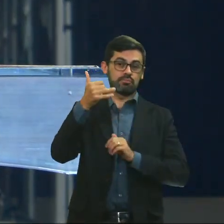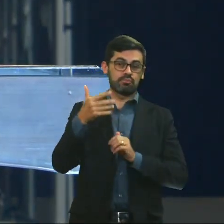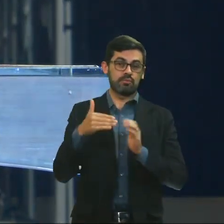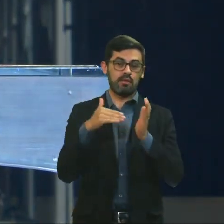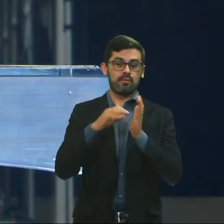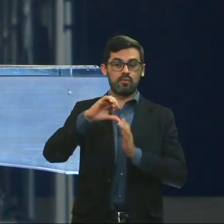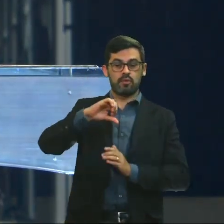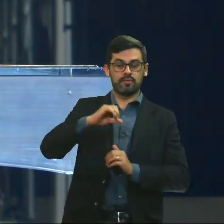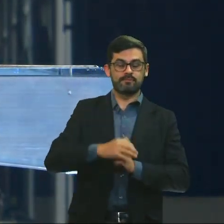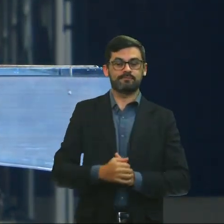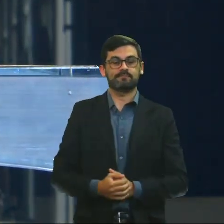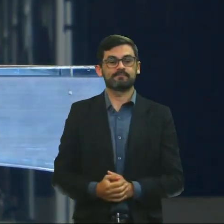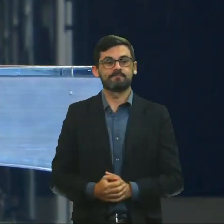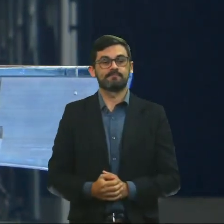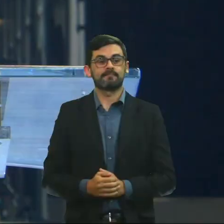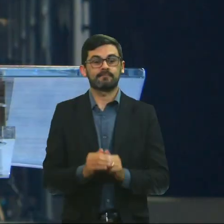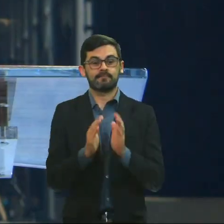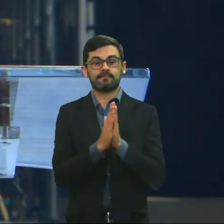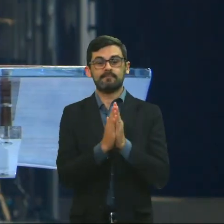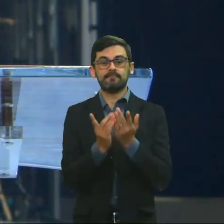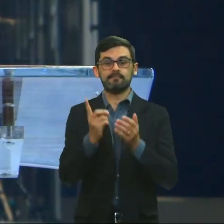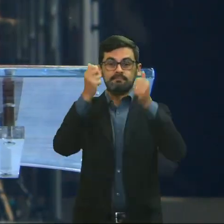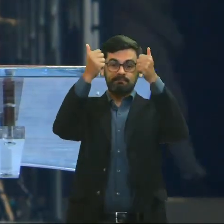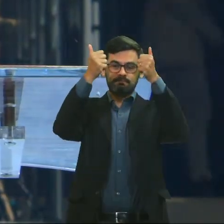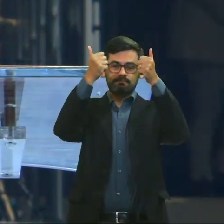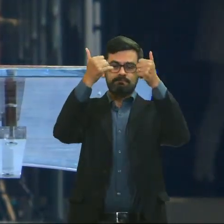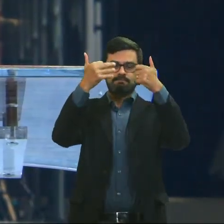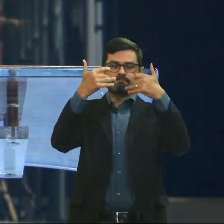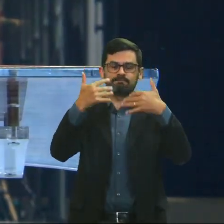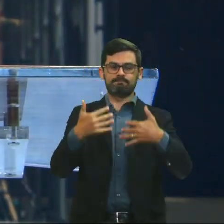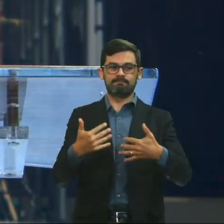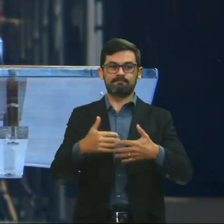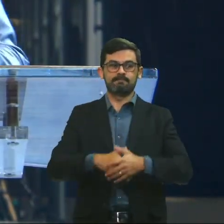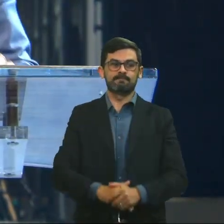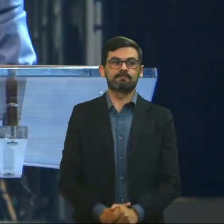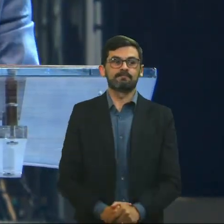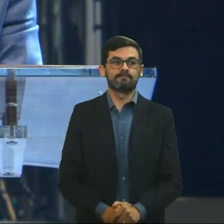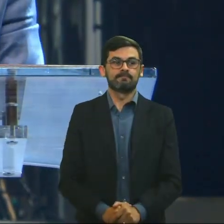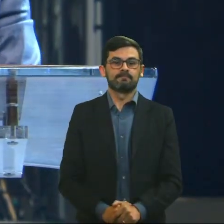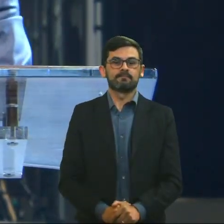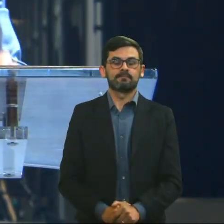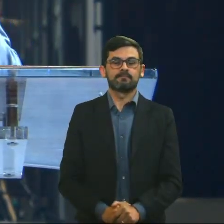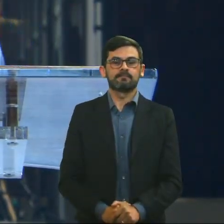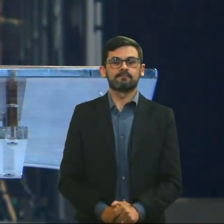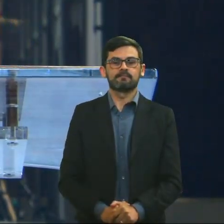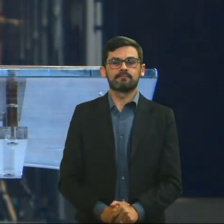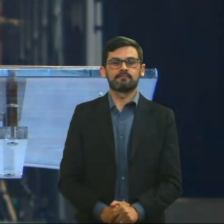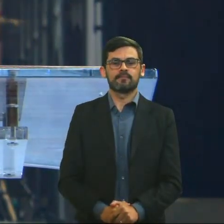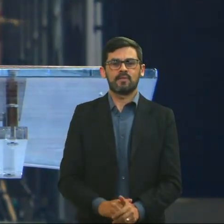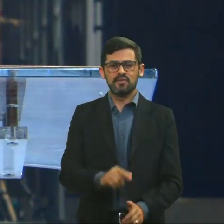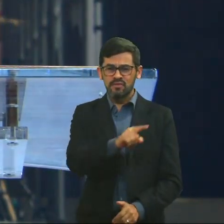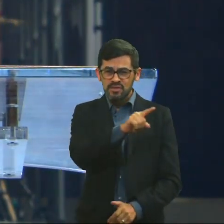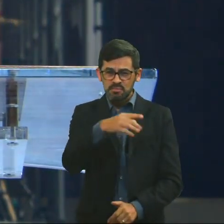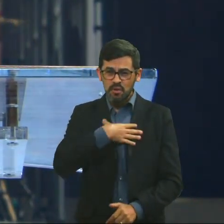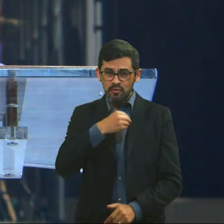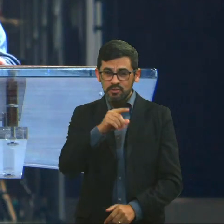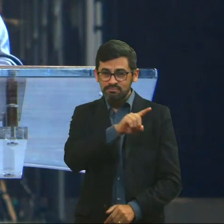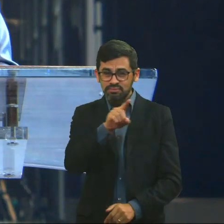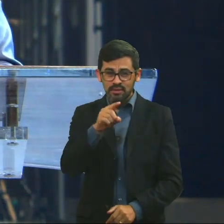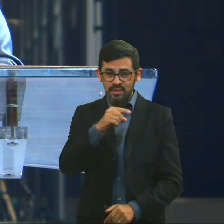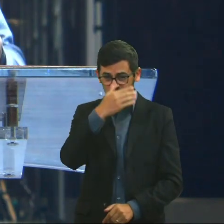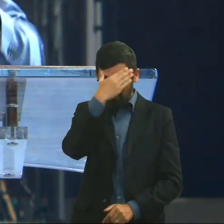9. Diz assim a palavra do Senhor: meu filho, não se esqueça da minha